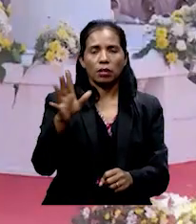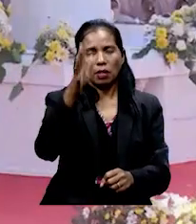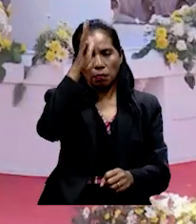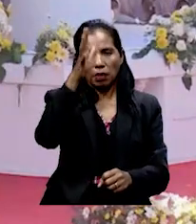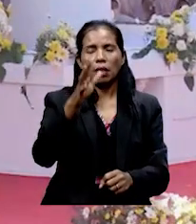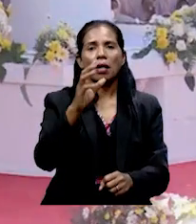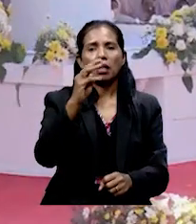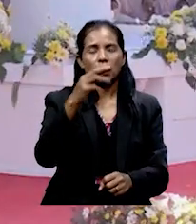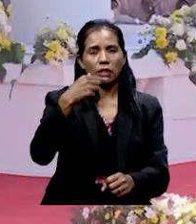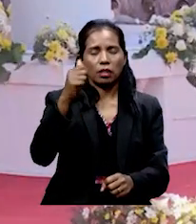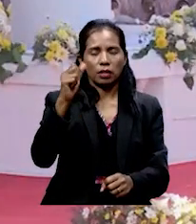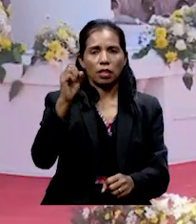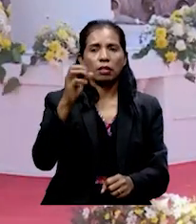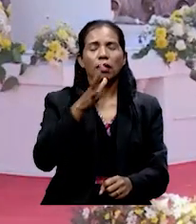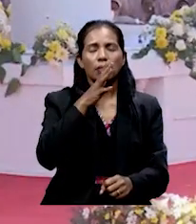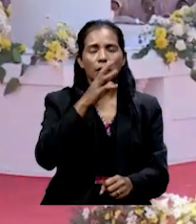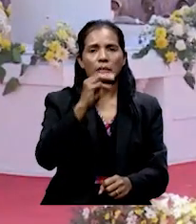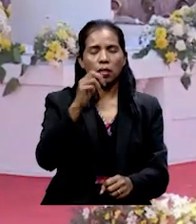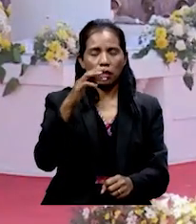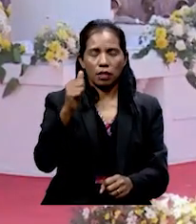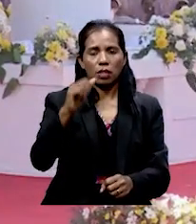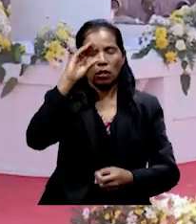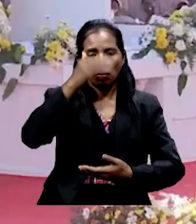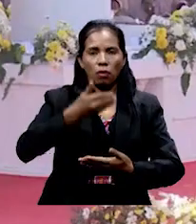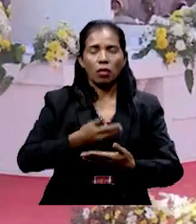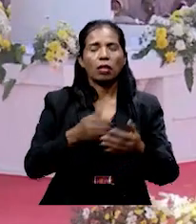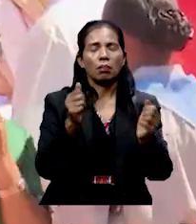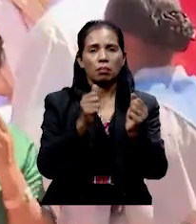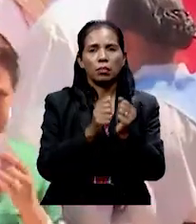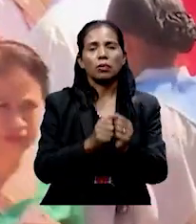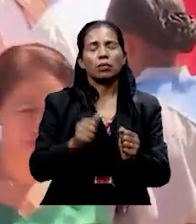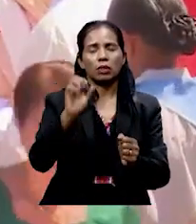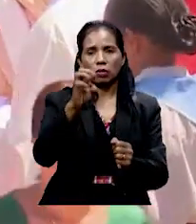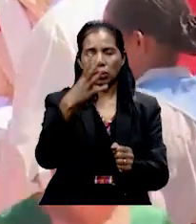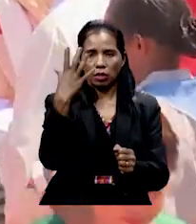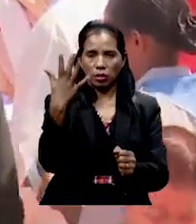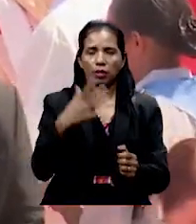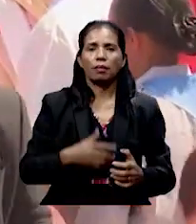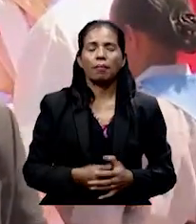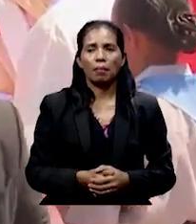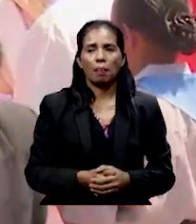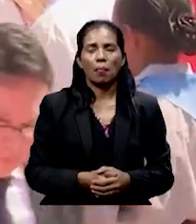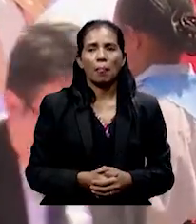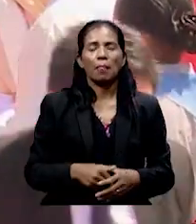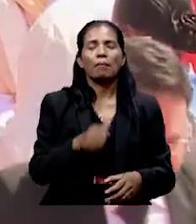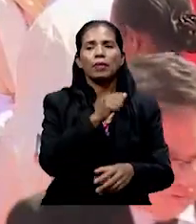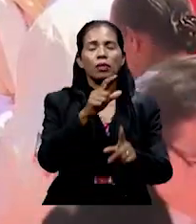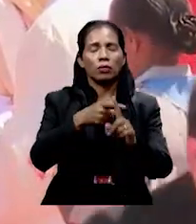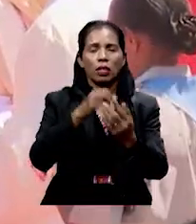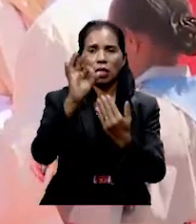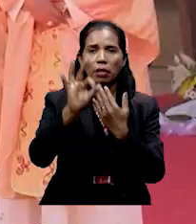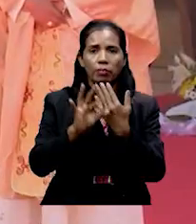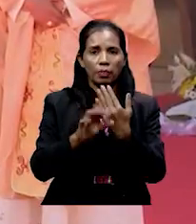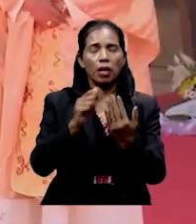Costa Tilman, Wandahat Husi Maung Aling na Insanul Resinghat. Ihaloran Rua Nul Resinghen, Fulun Abril Tinane, Dong Leandro Maria Alves